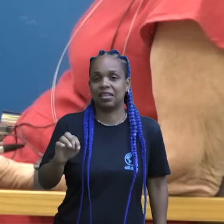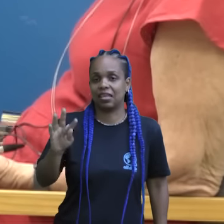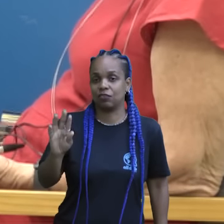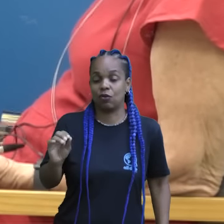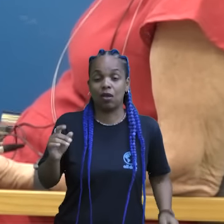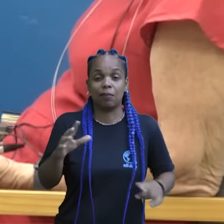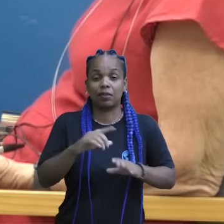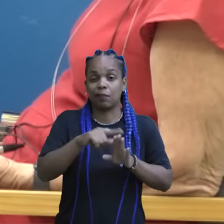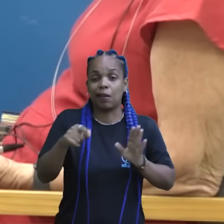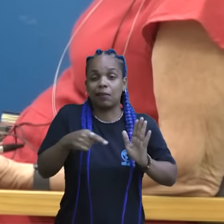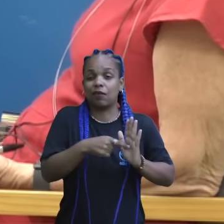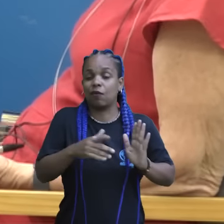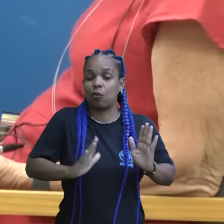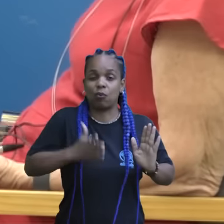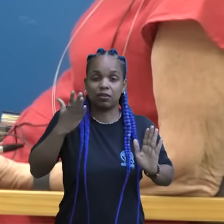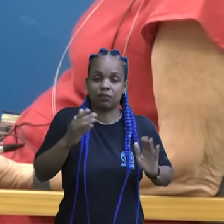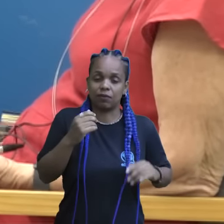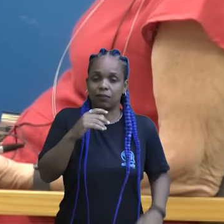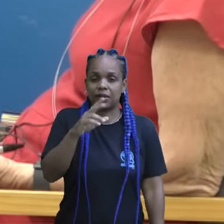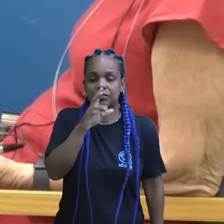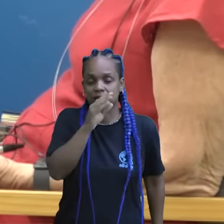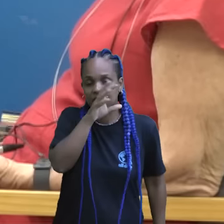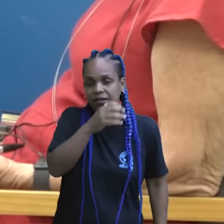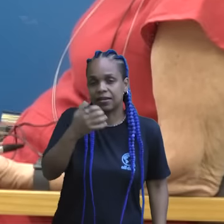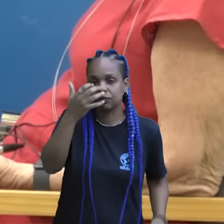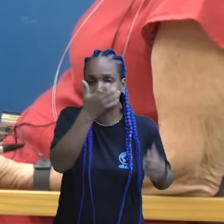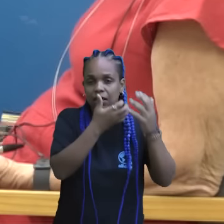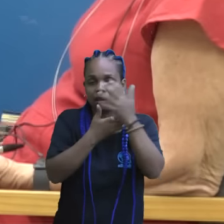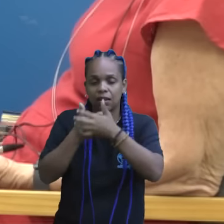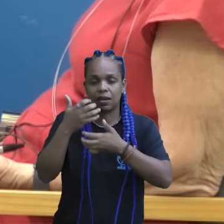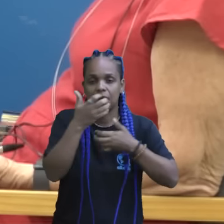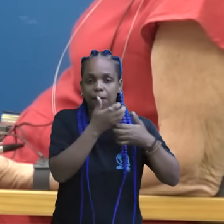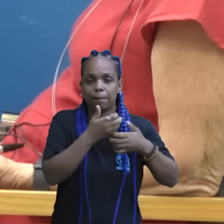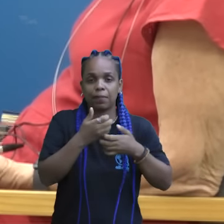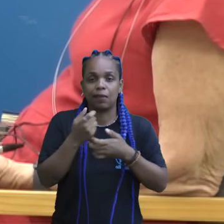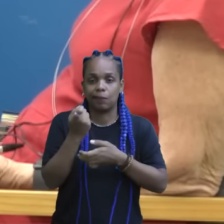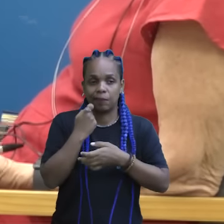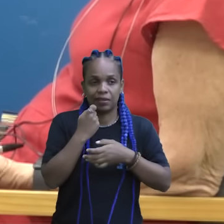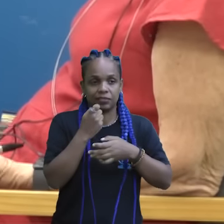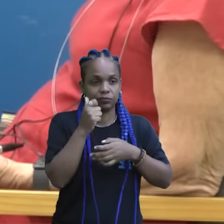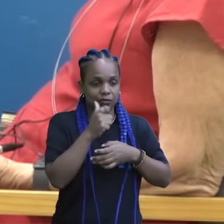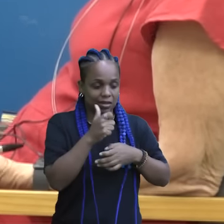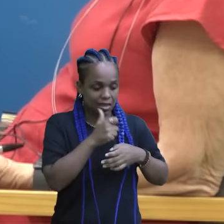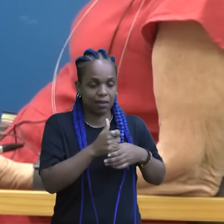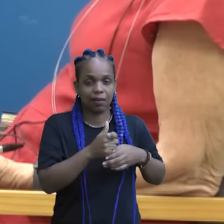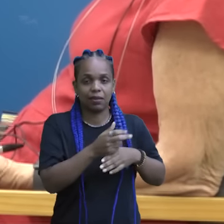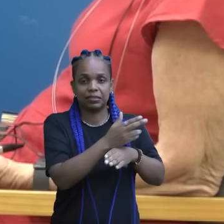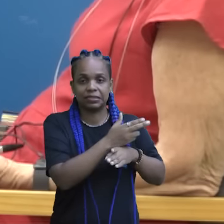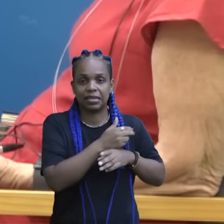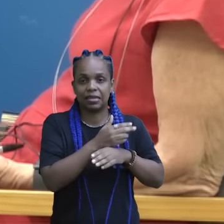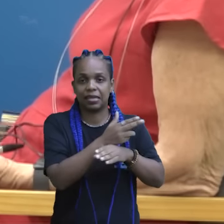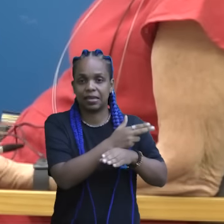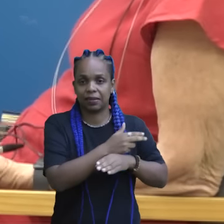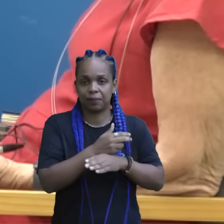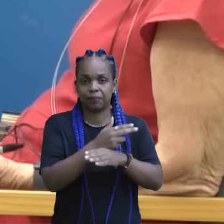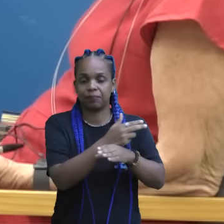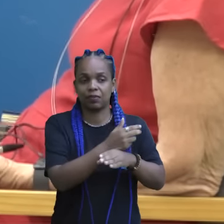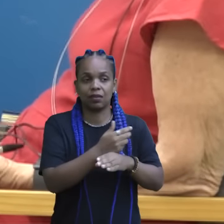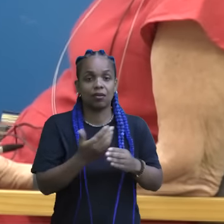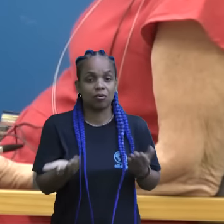que contaminou a obra de Lima Barreto. Então, eu acho que é preciso, sim, que esse lugar seja alterado, como vai